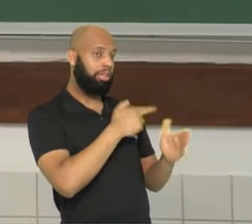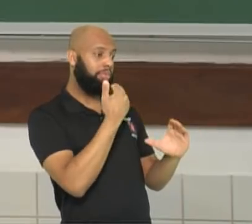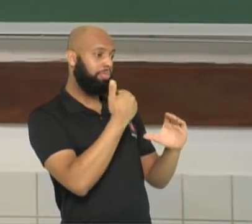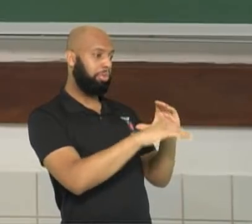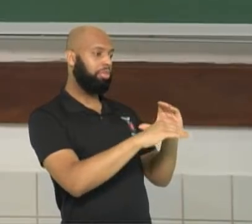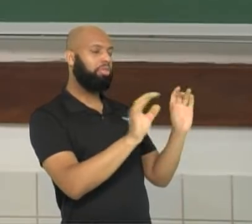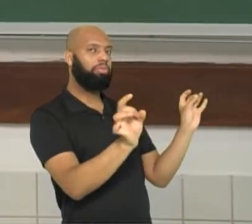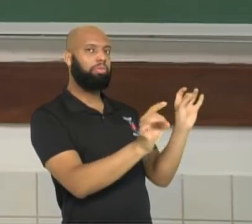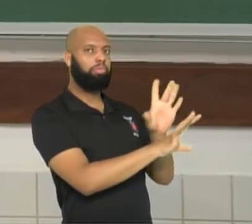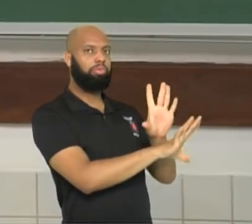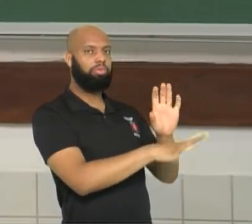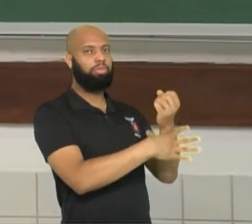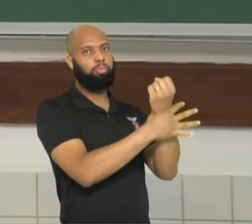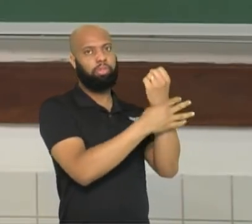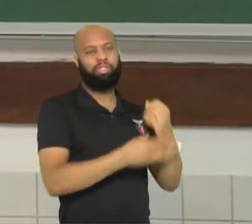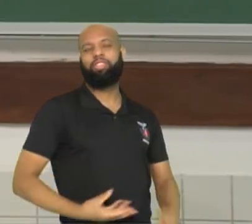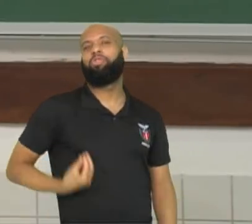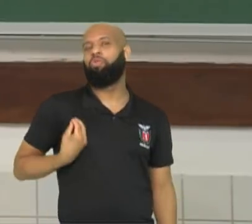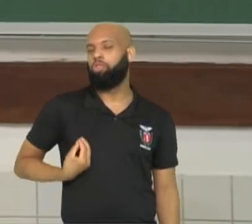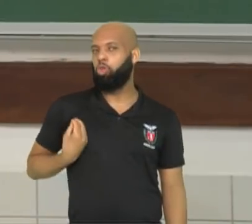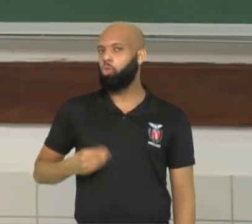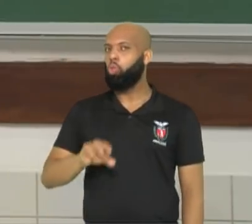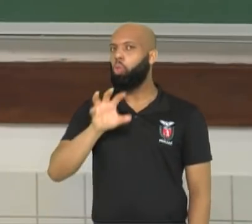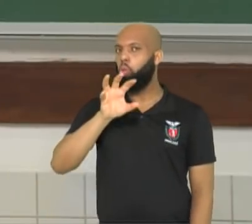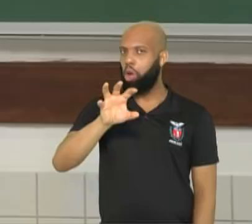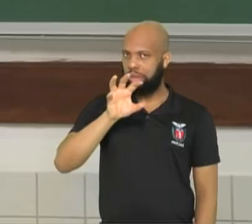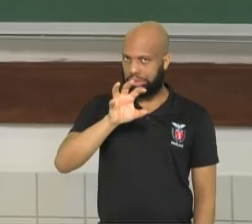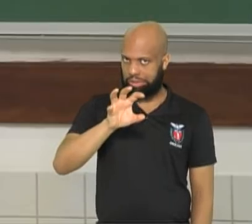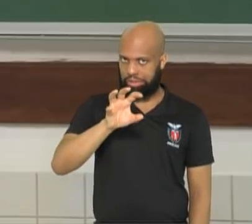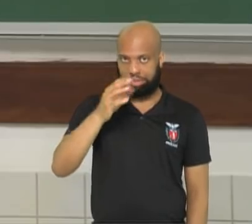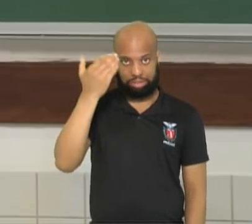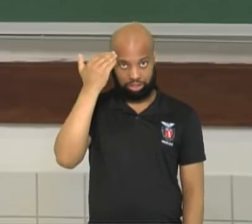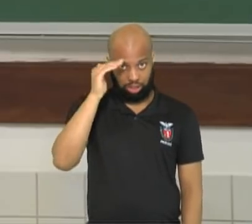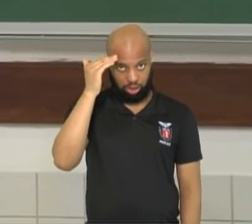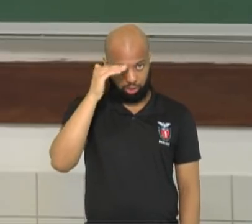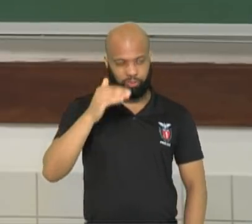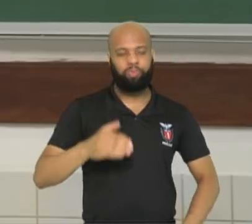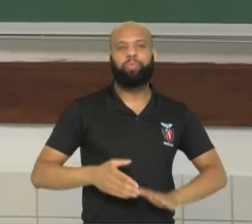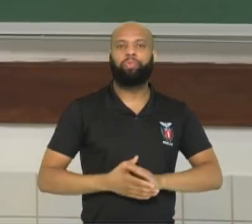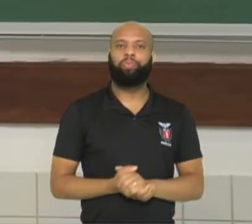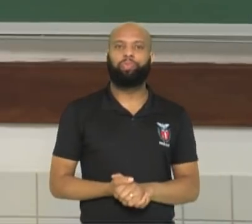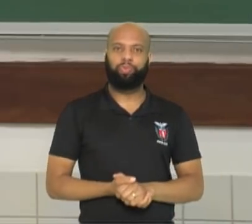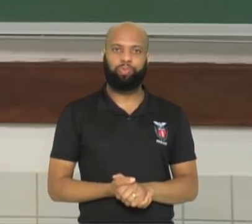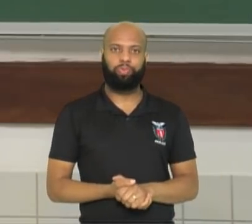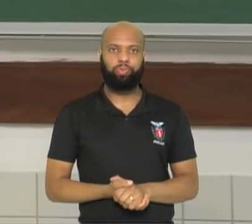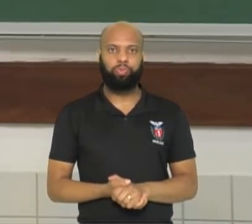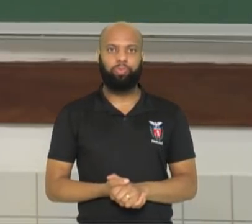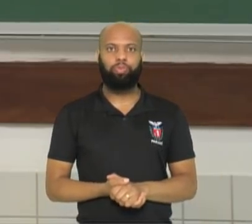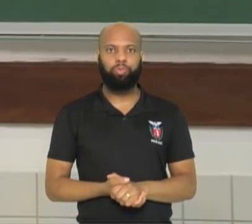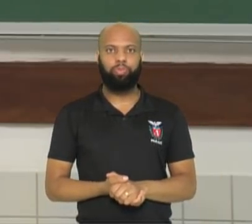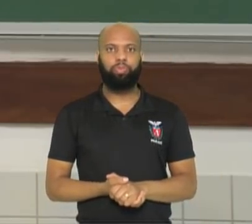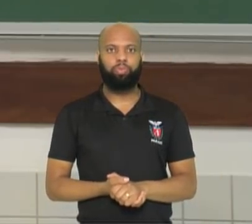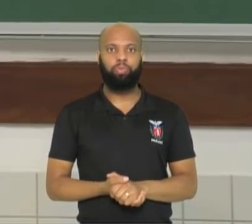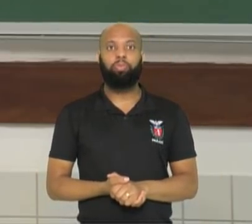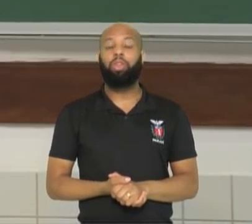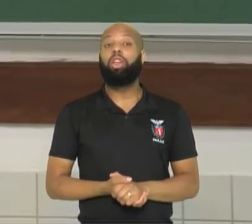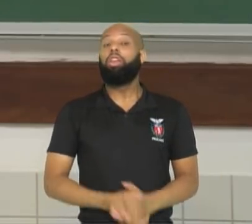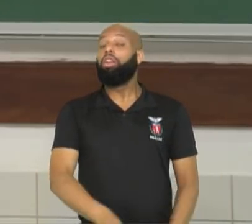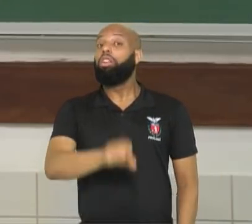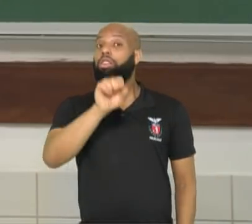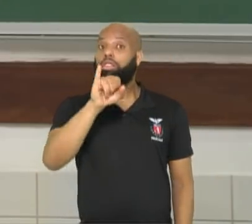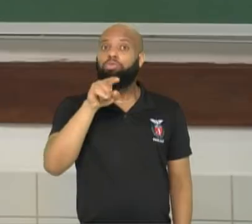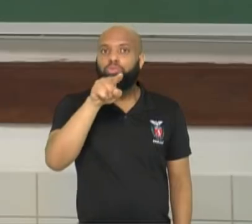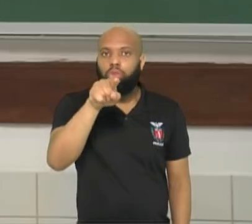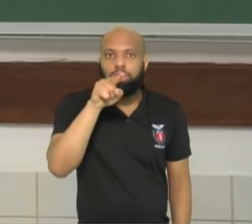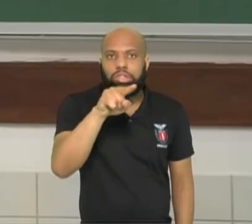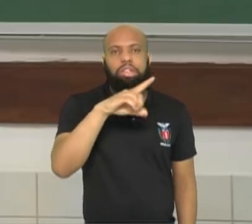esqueçam de clicar em enviar, porque só clicando em enviar você vai garantir a sua presença, ok? Se você